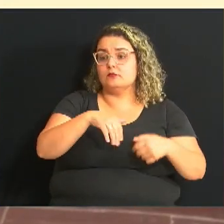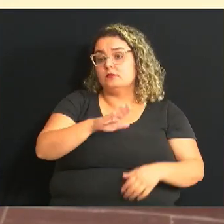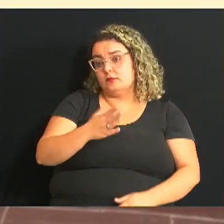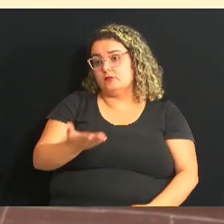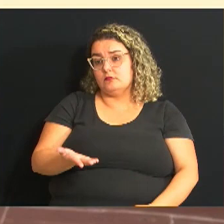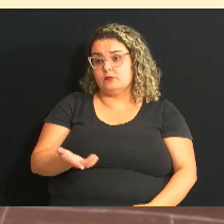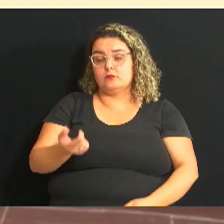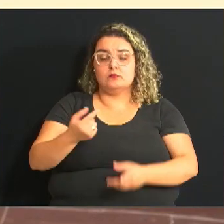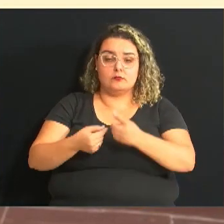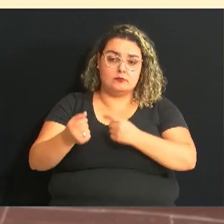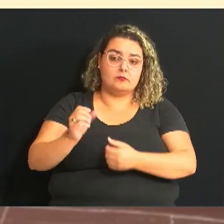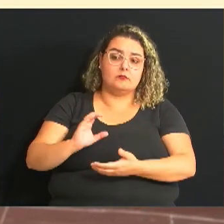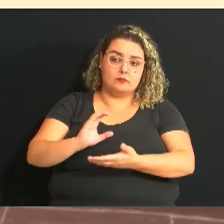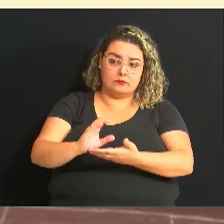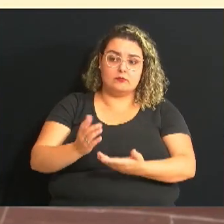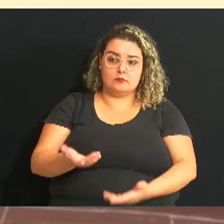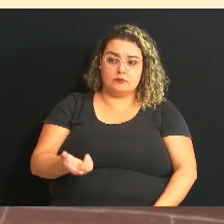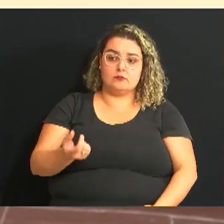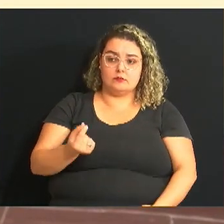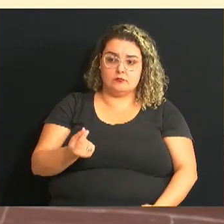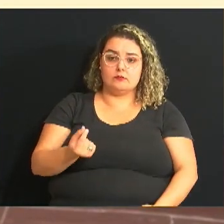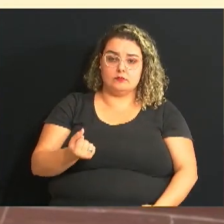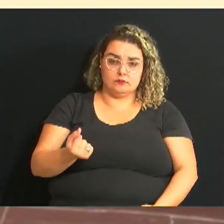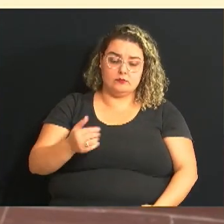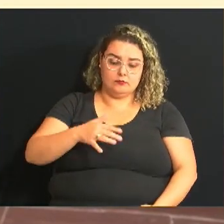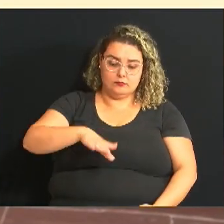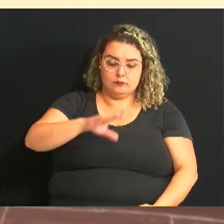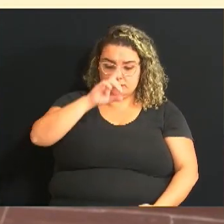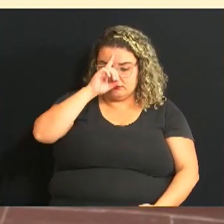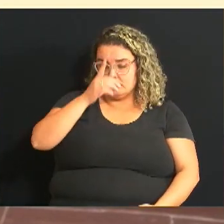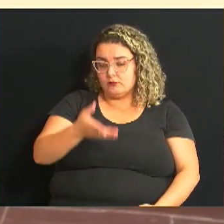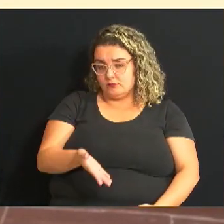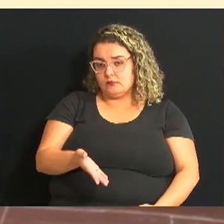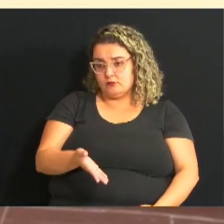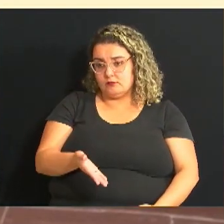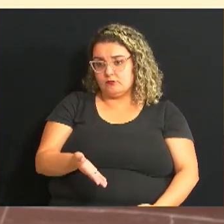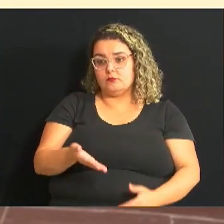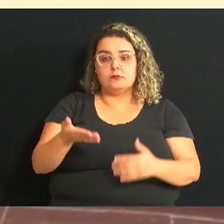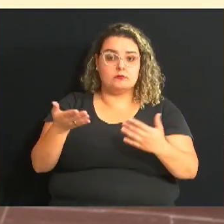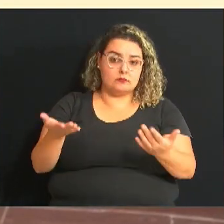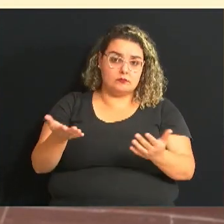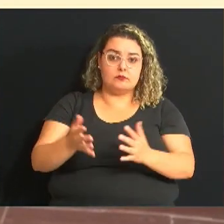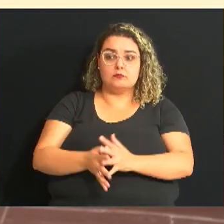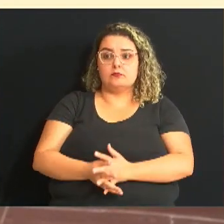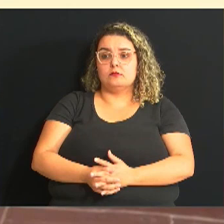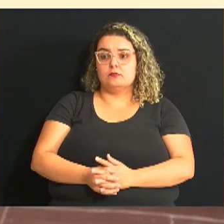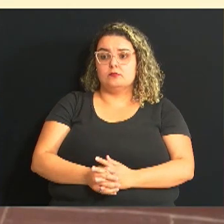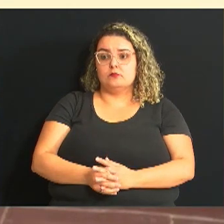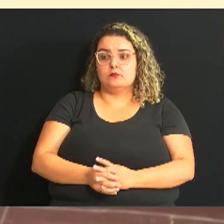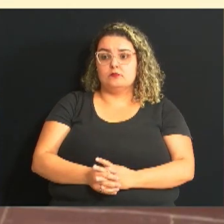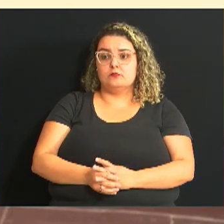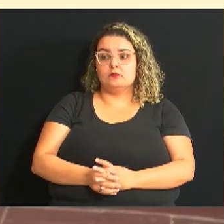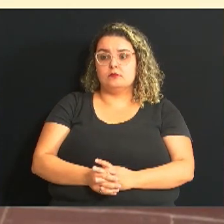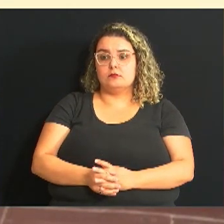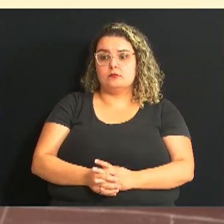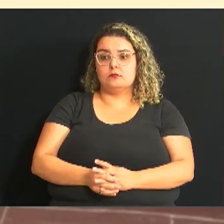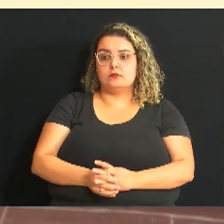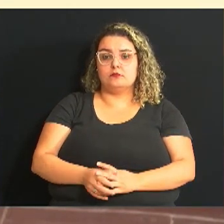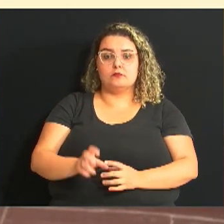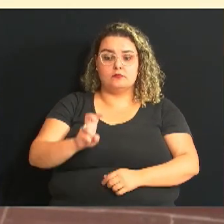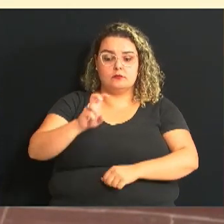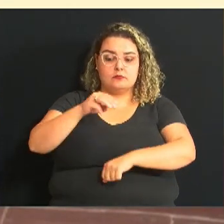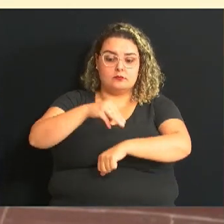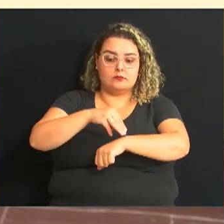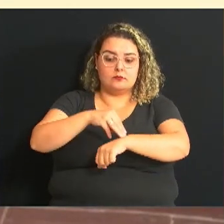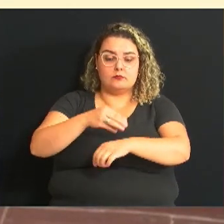desses valores, desse dinheiro que vai ser destinado. Então, é 5 minutos que você